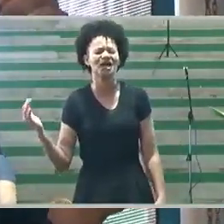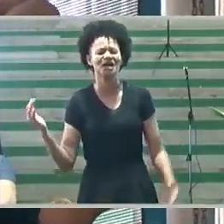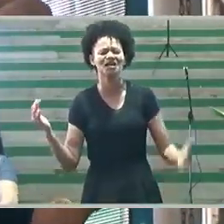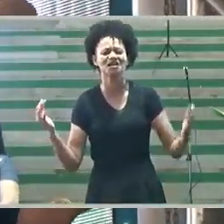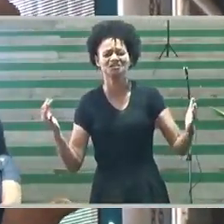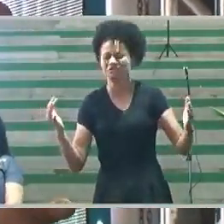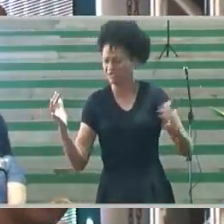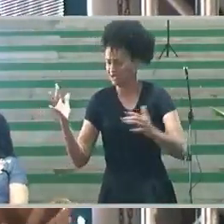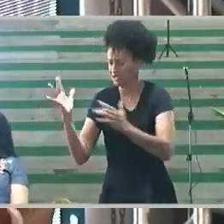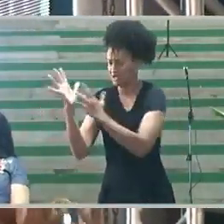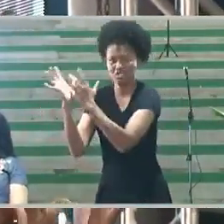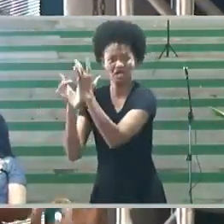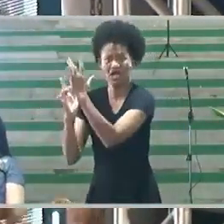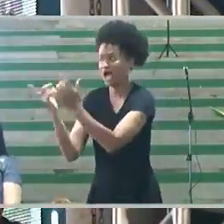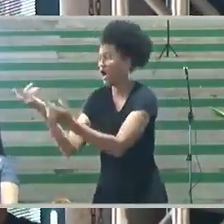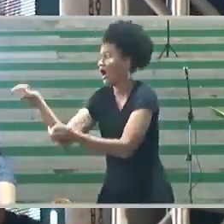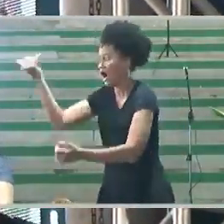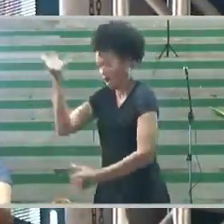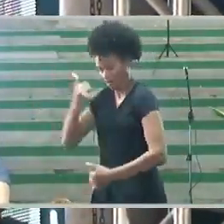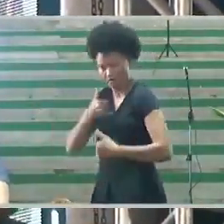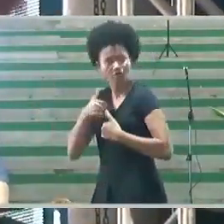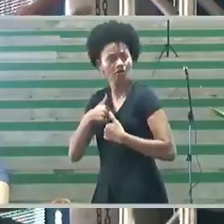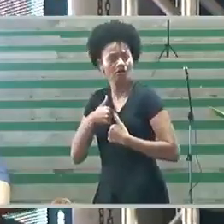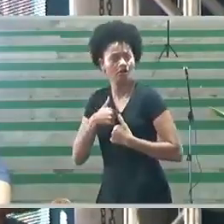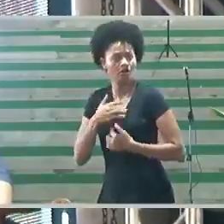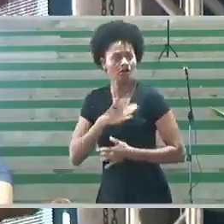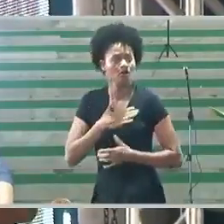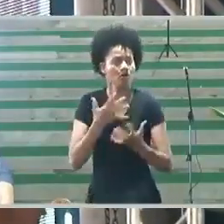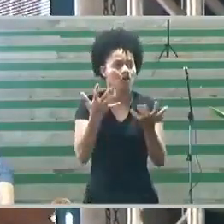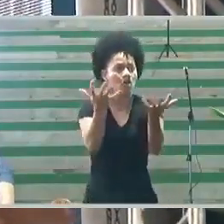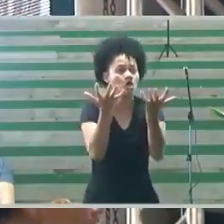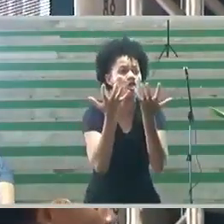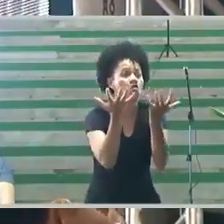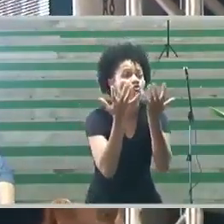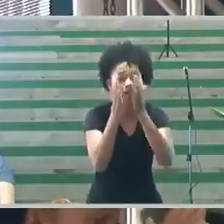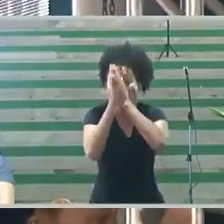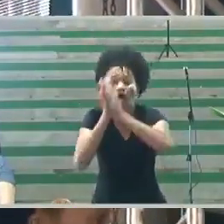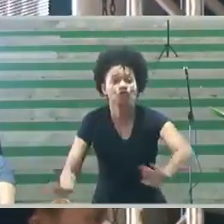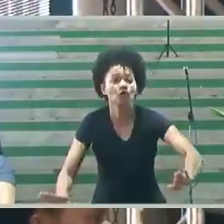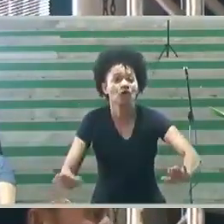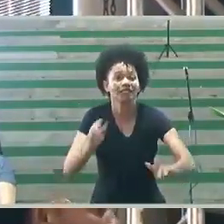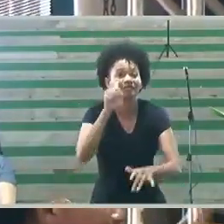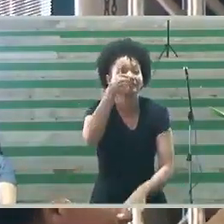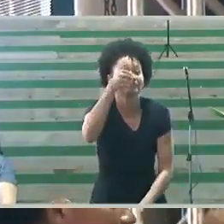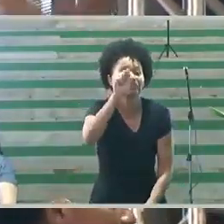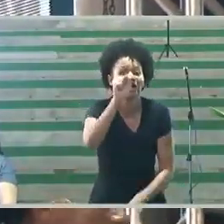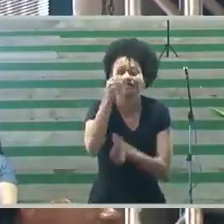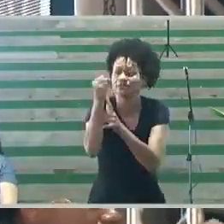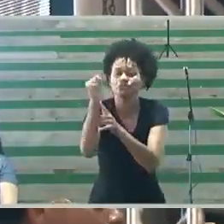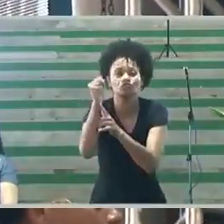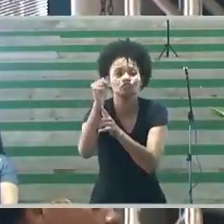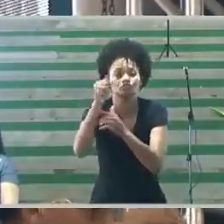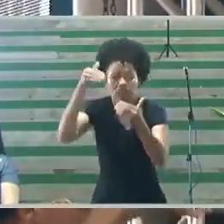E Jesus disse para mim: meu filho, eu quero ser adorado por 10 segundos aqui nesse ginásio hoje.